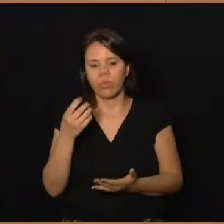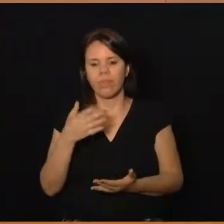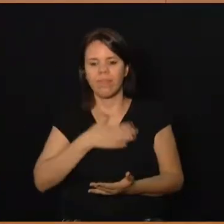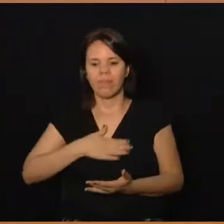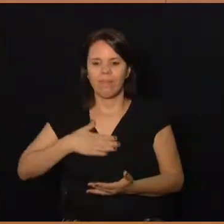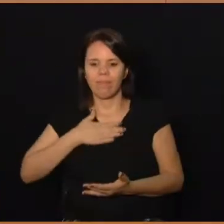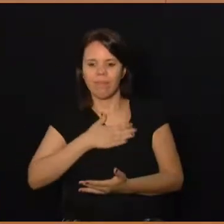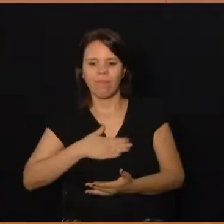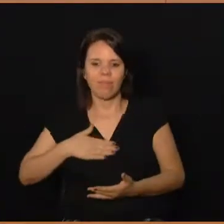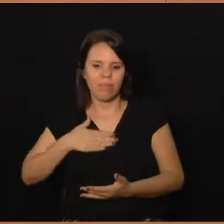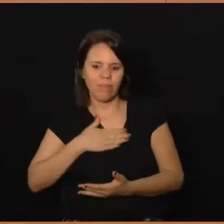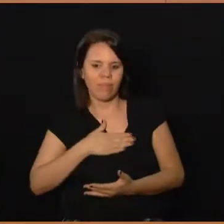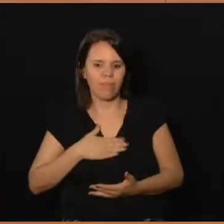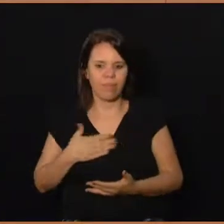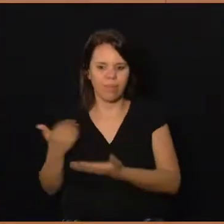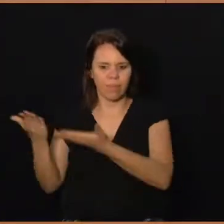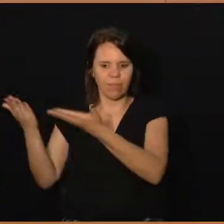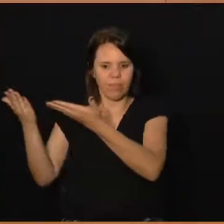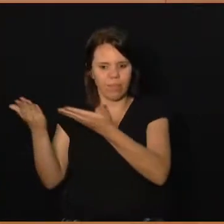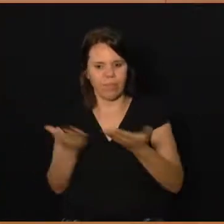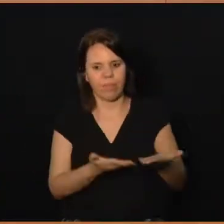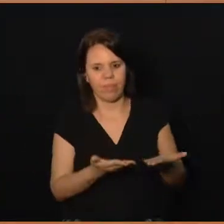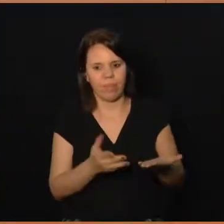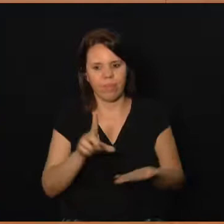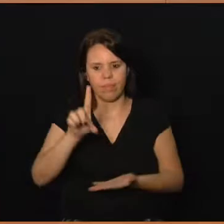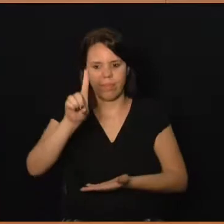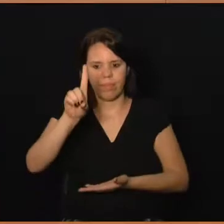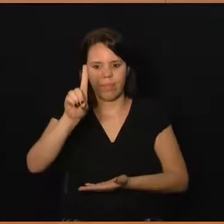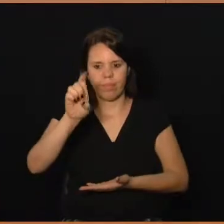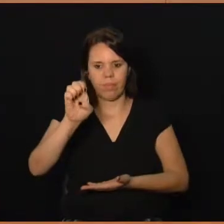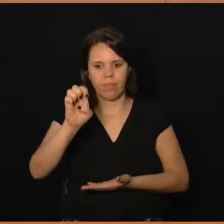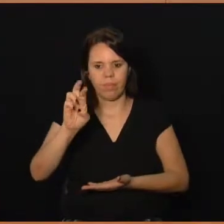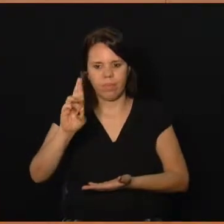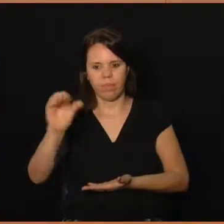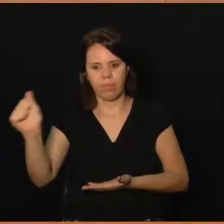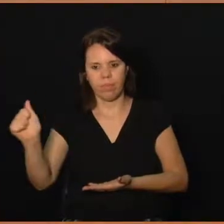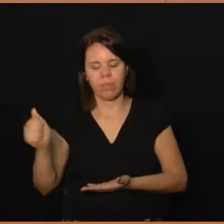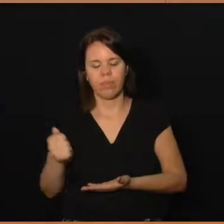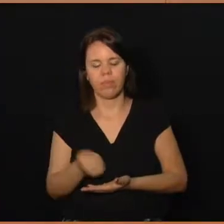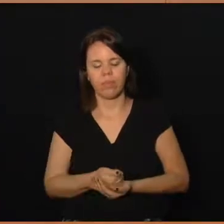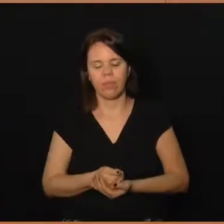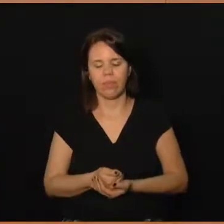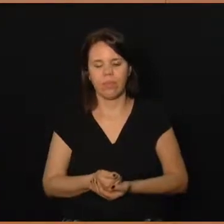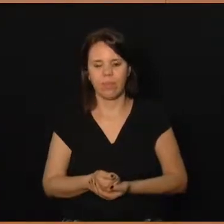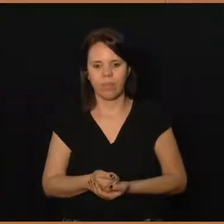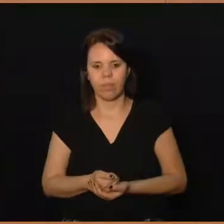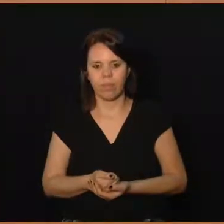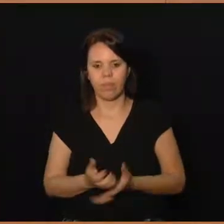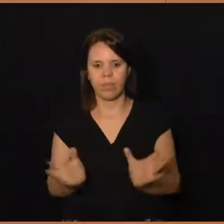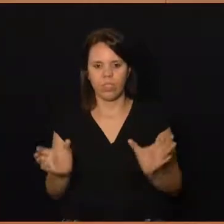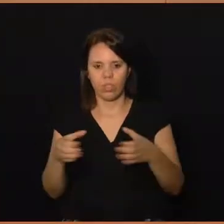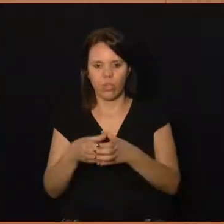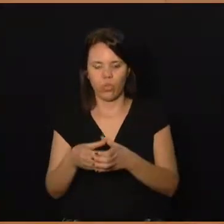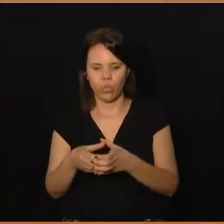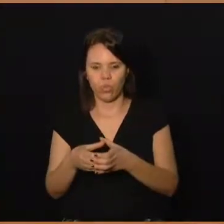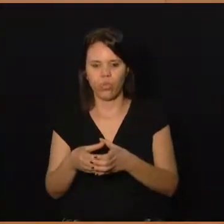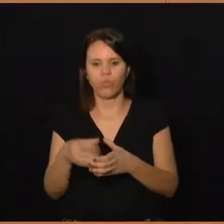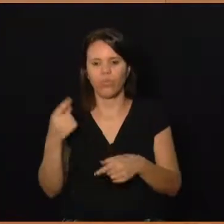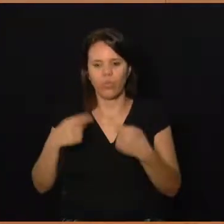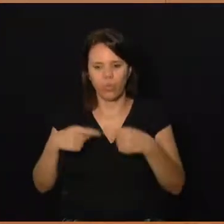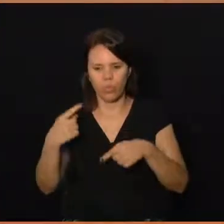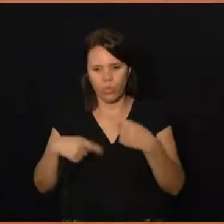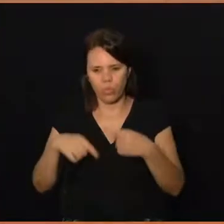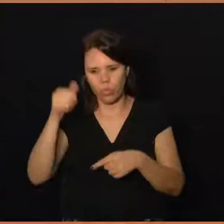prazer, né, Débora, de receber aqui a sua contribuição para essa Comissão de Políticas de Prevenção às